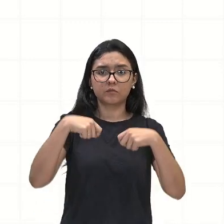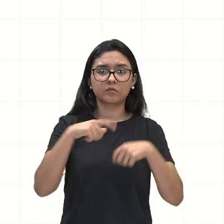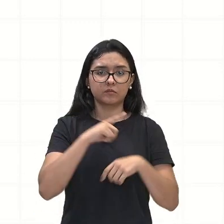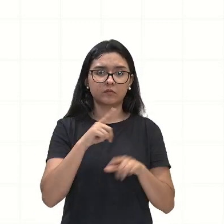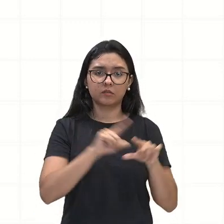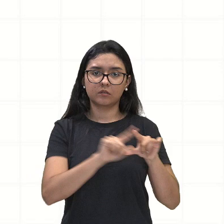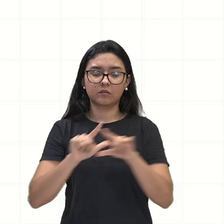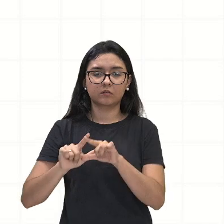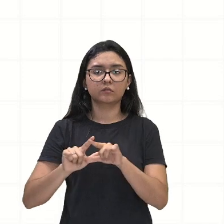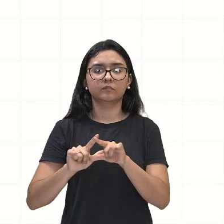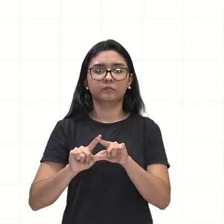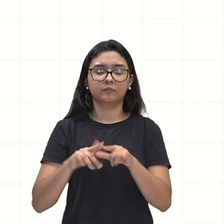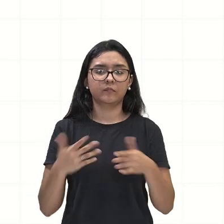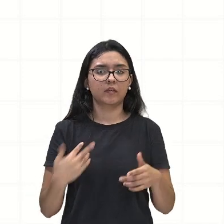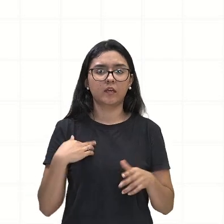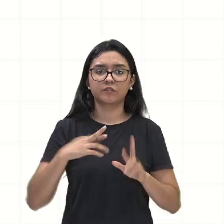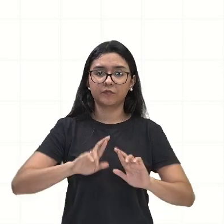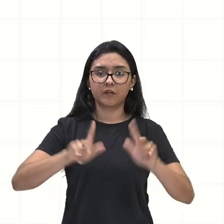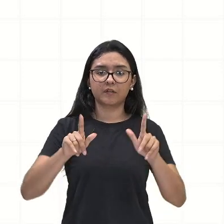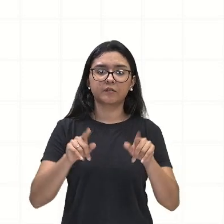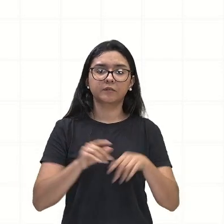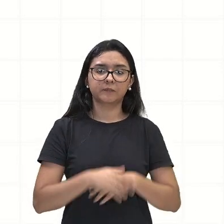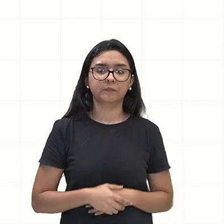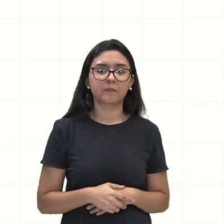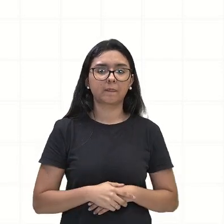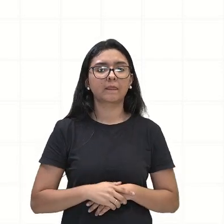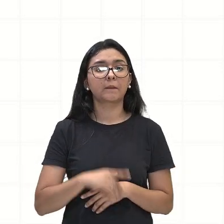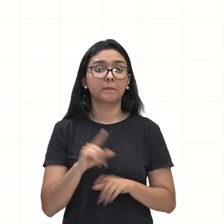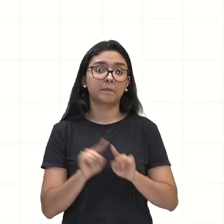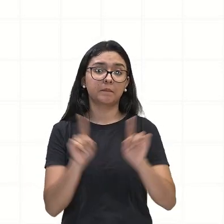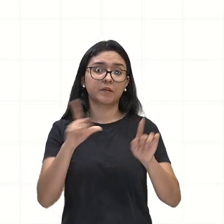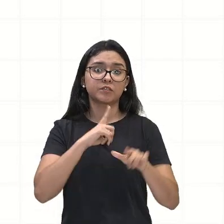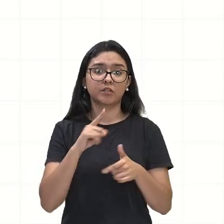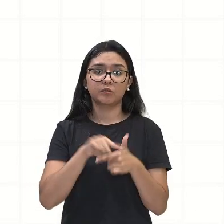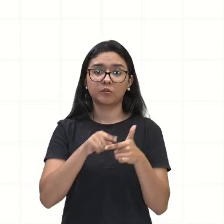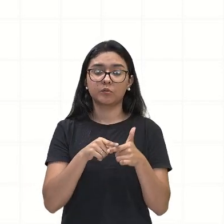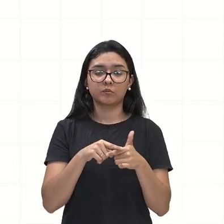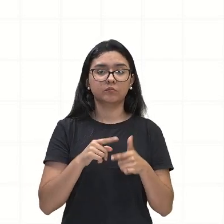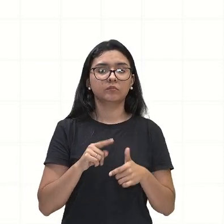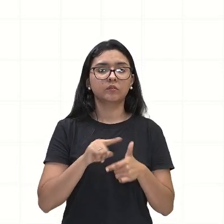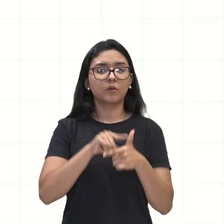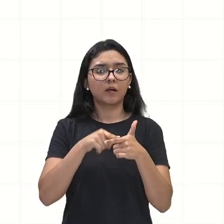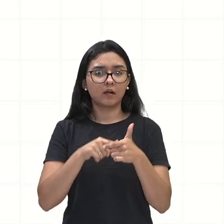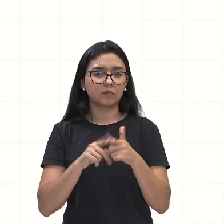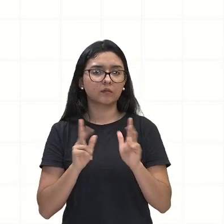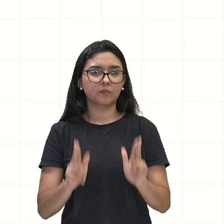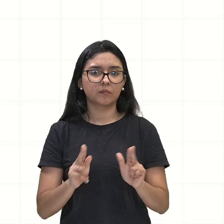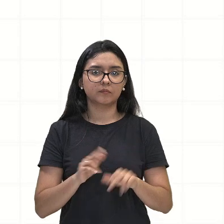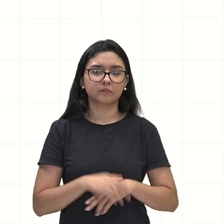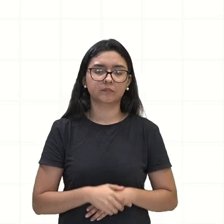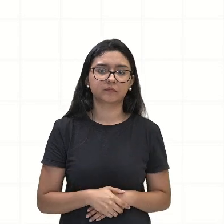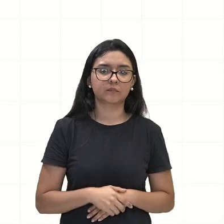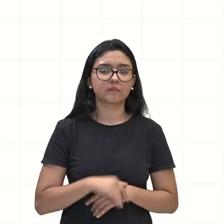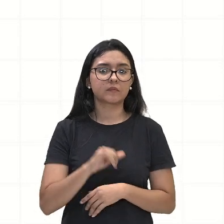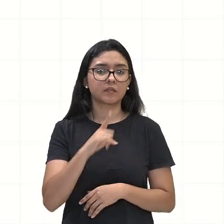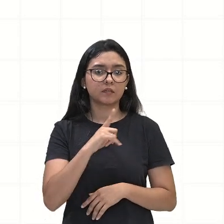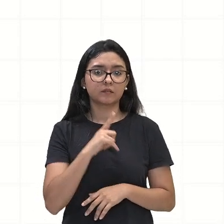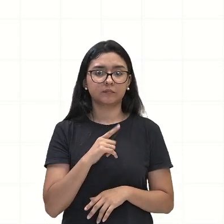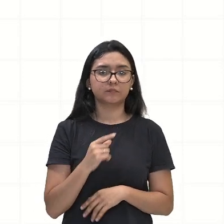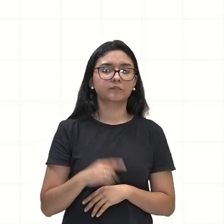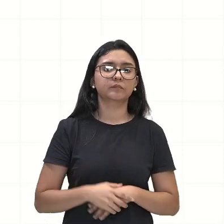dois triângulos que não sejam semelhantes, mesmo tendo dois ângulos iguais. Se eu já tenho dois ângulos congruentes, o